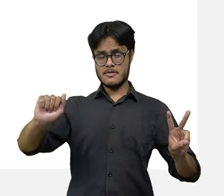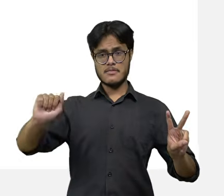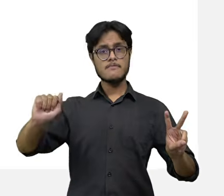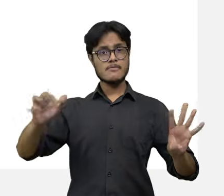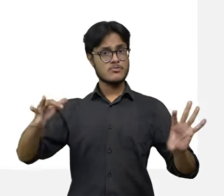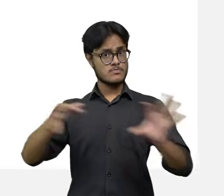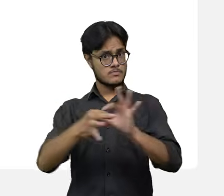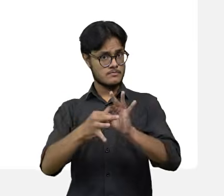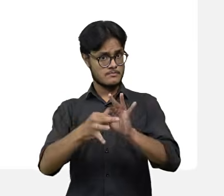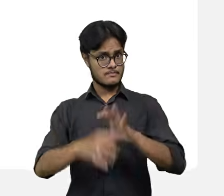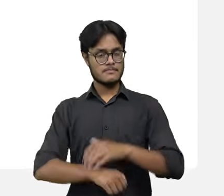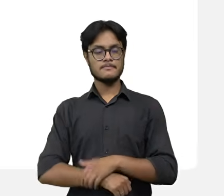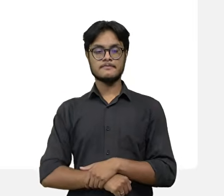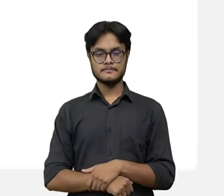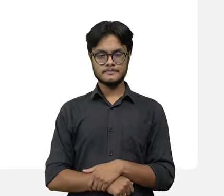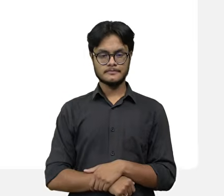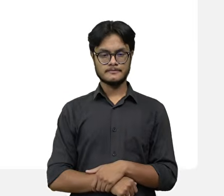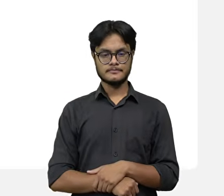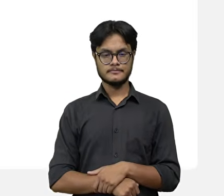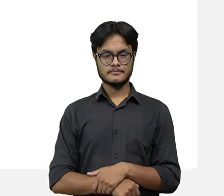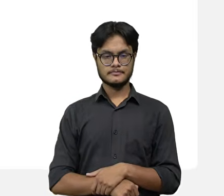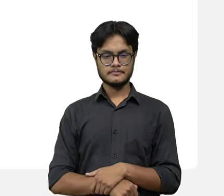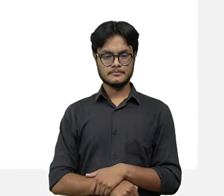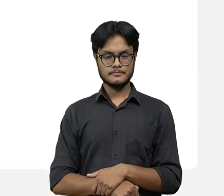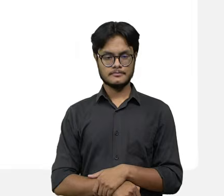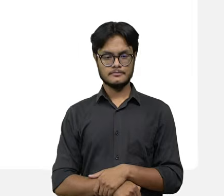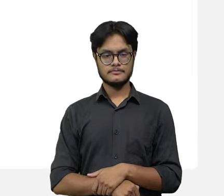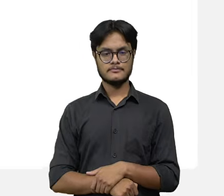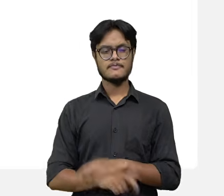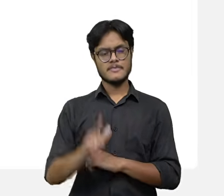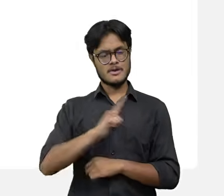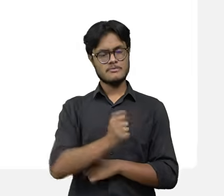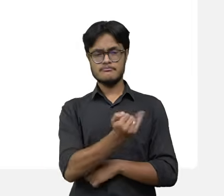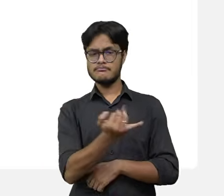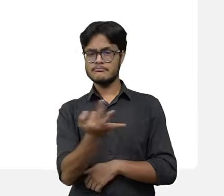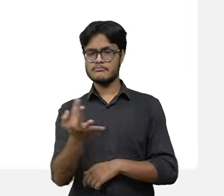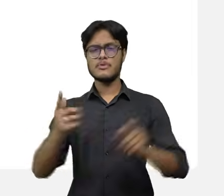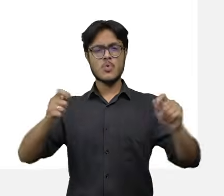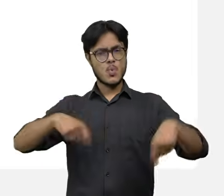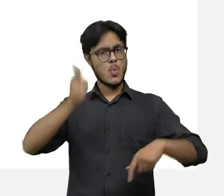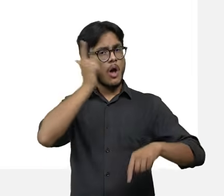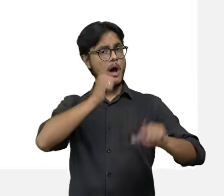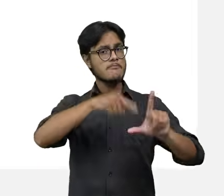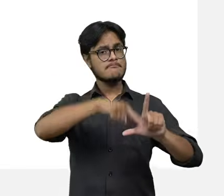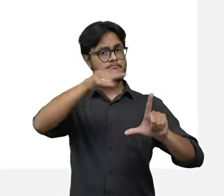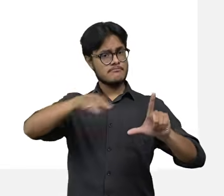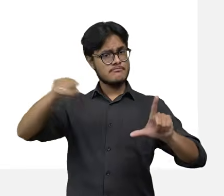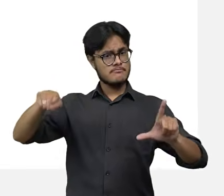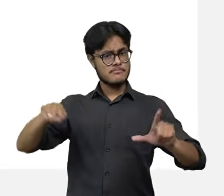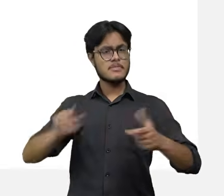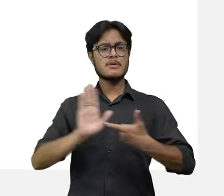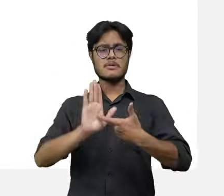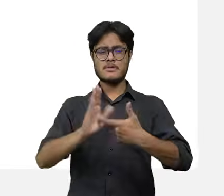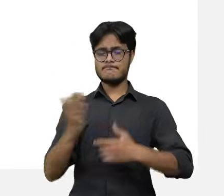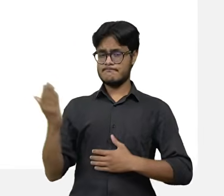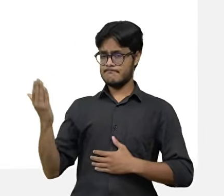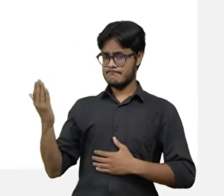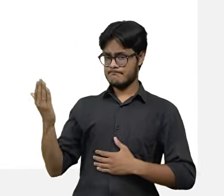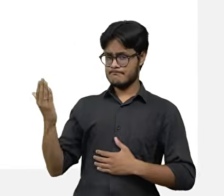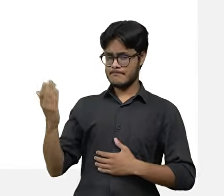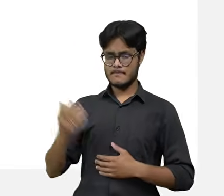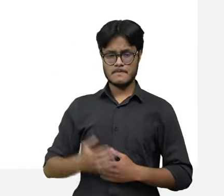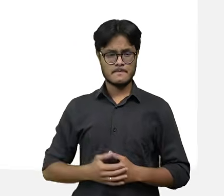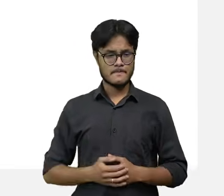a um gerador, as leituras dessas medidas possibilitam a construção de gráficos que seguem,